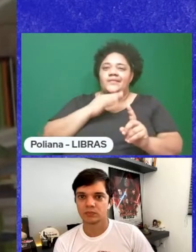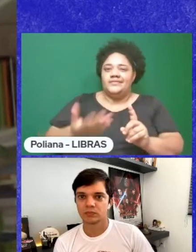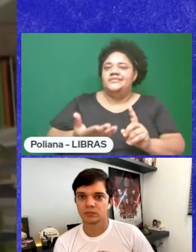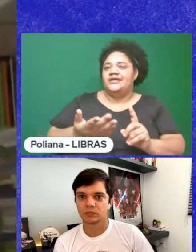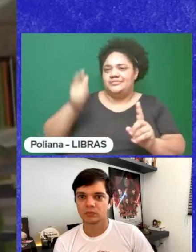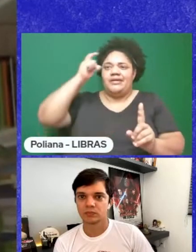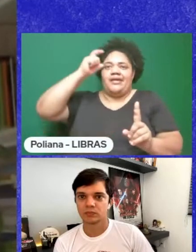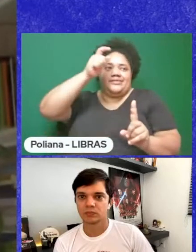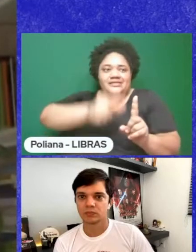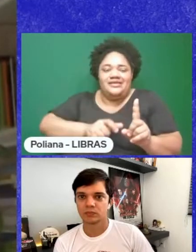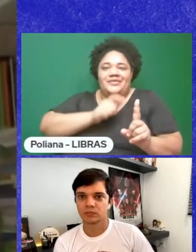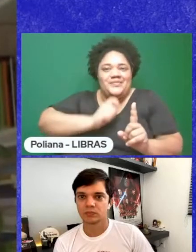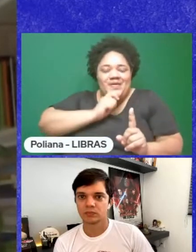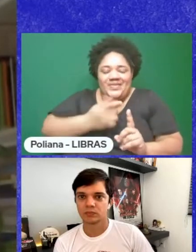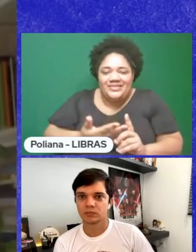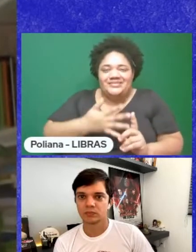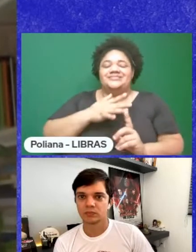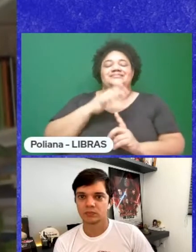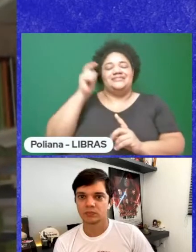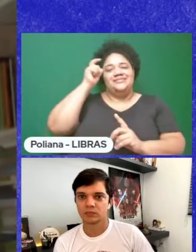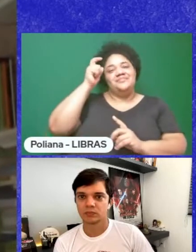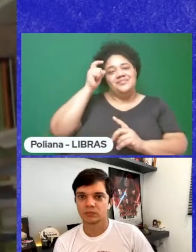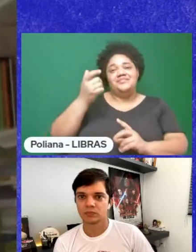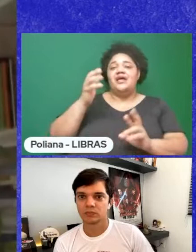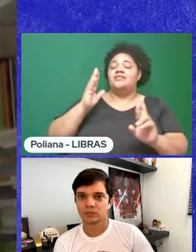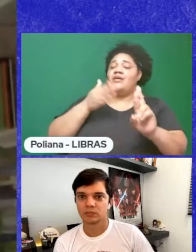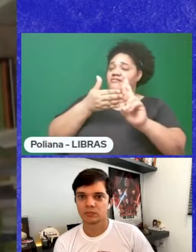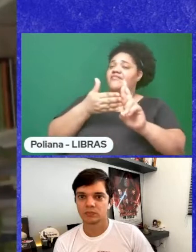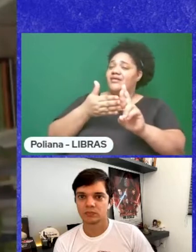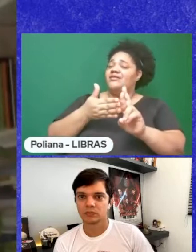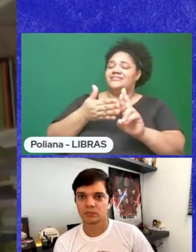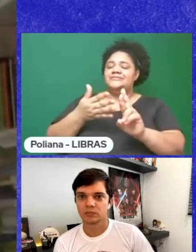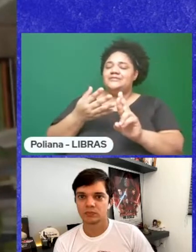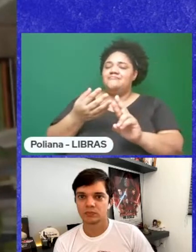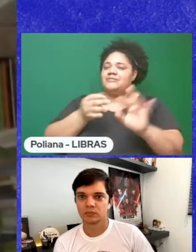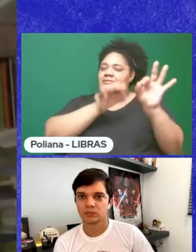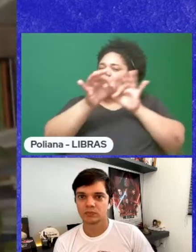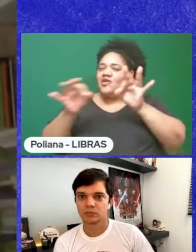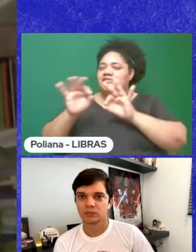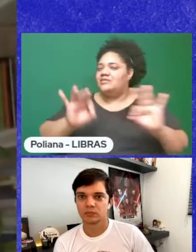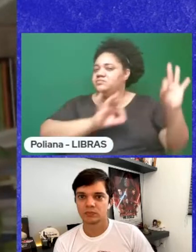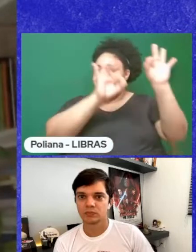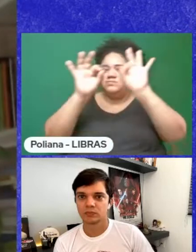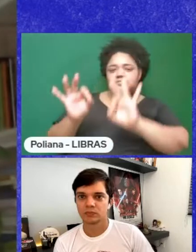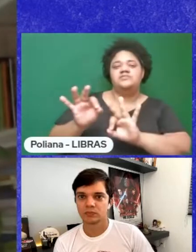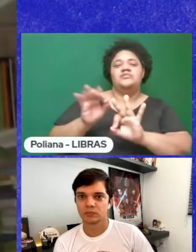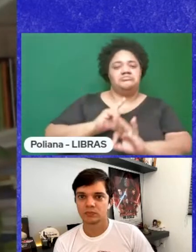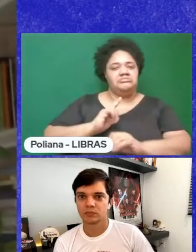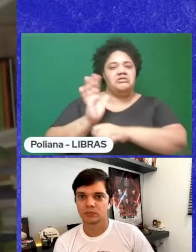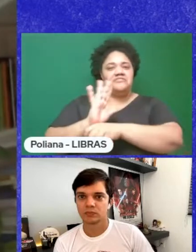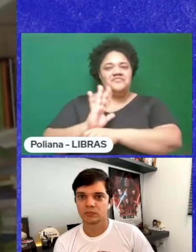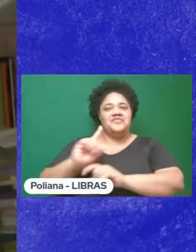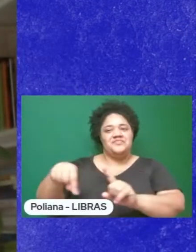demonizado mesmo, né? Então, acho que essas referências, esses símbolos também são muito bem colocados aí no Balido Interno. Daqui a pouco a gente fala mais,